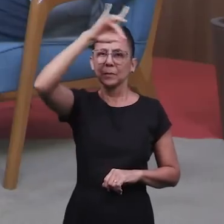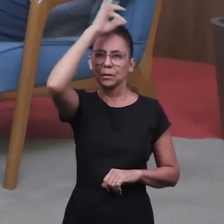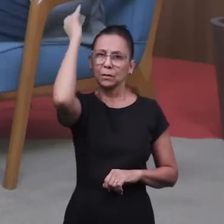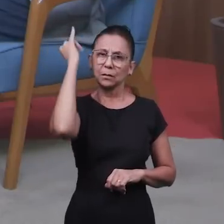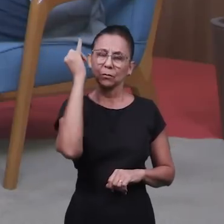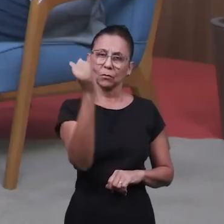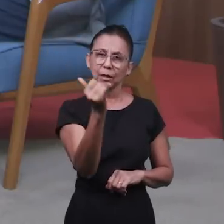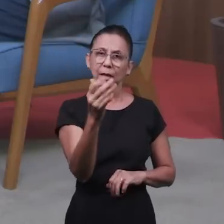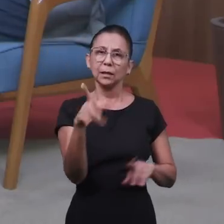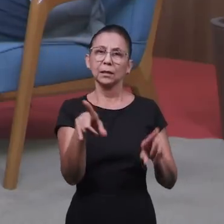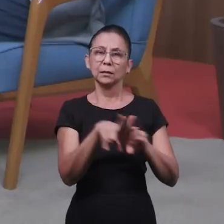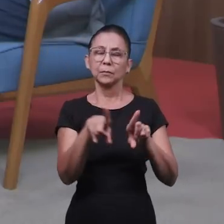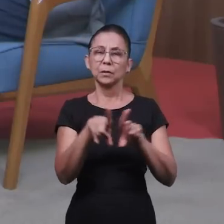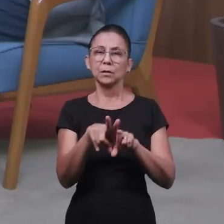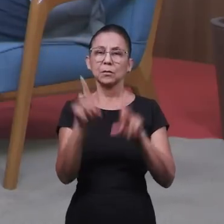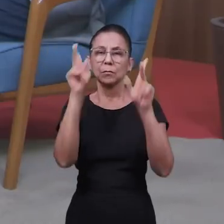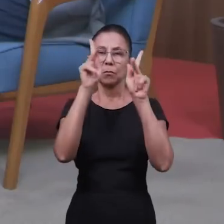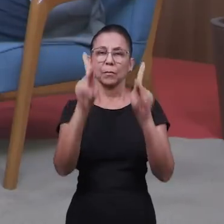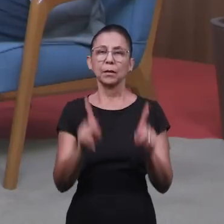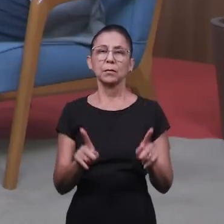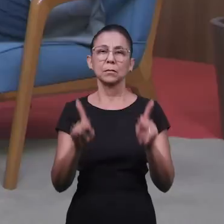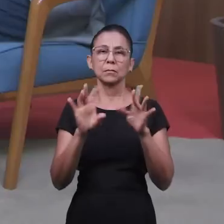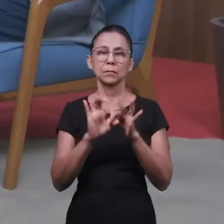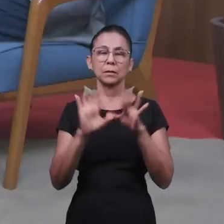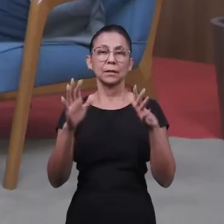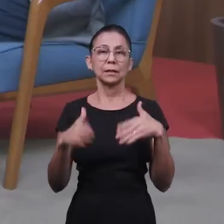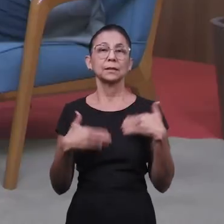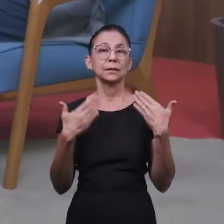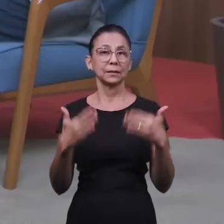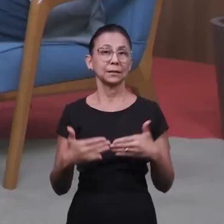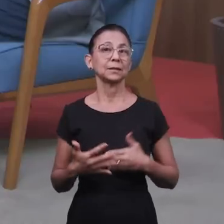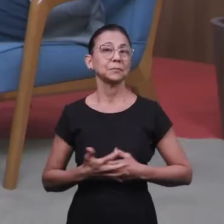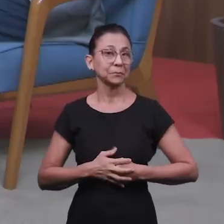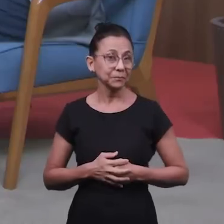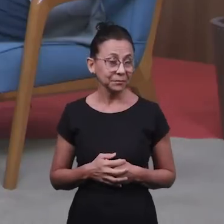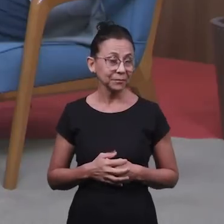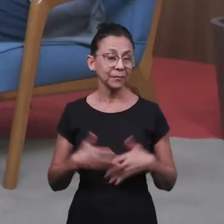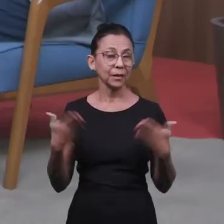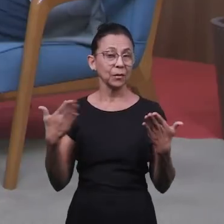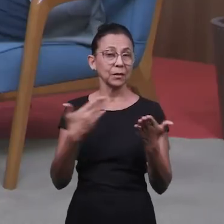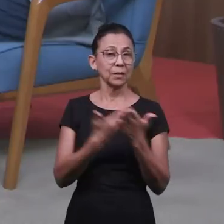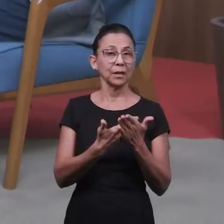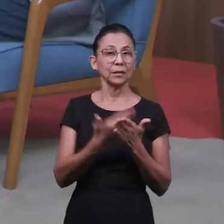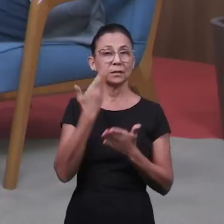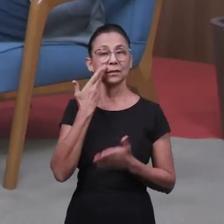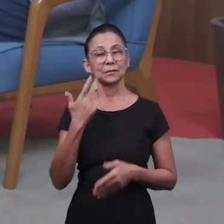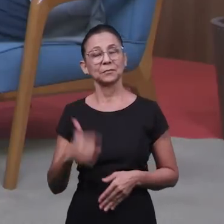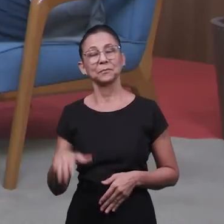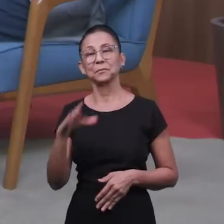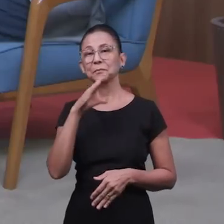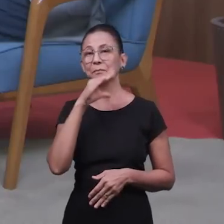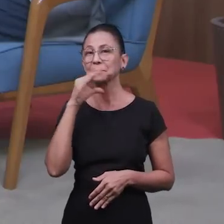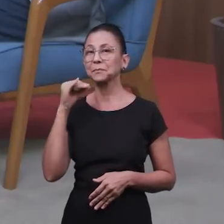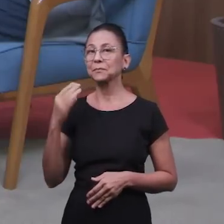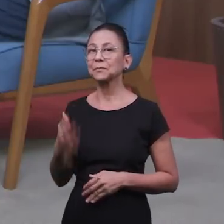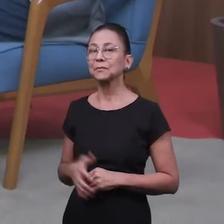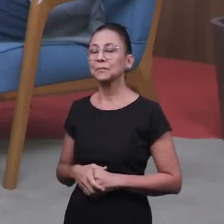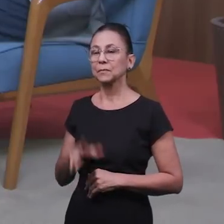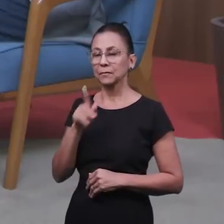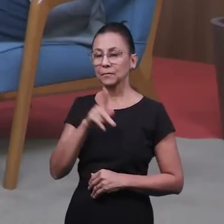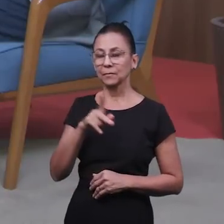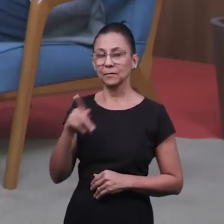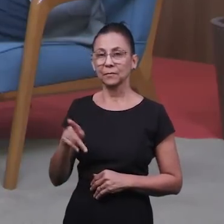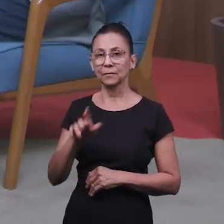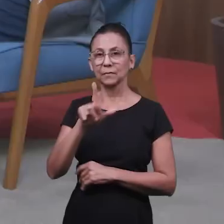e através dela podemos conhecer a vontade do Senhor. Hoje, na aula para as crianças intermediários e adolescentes,